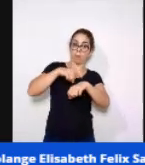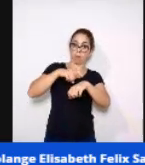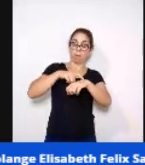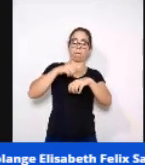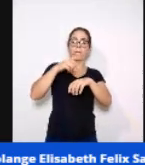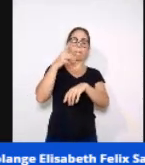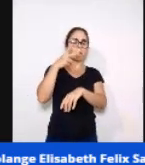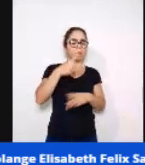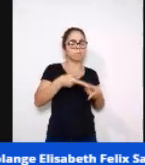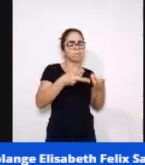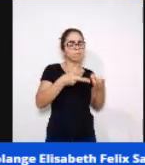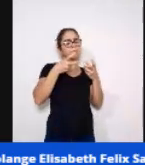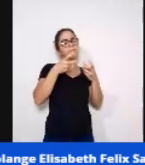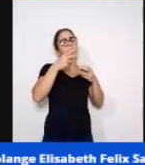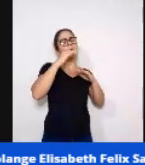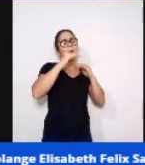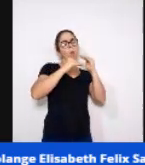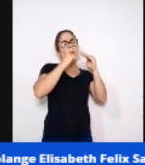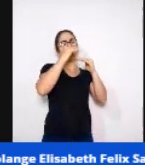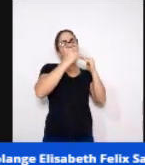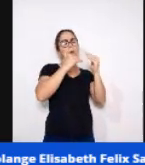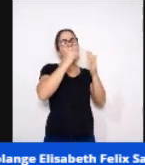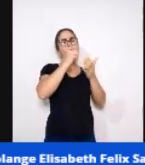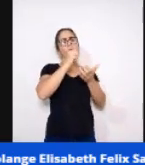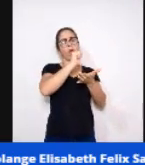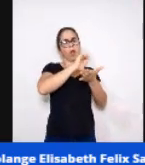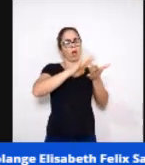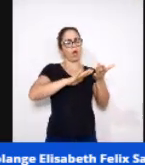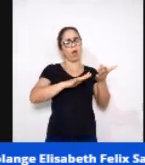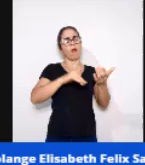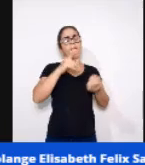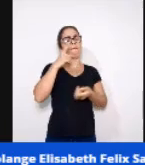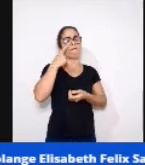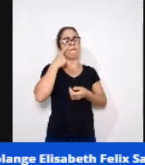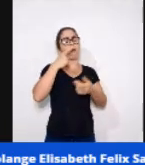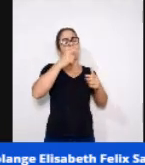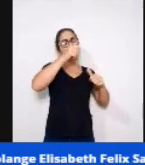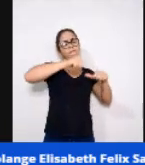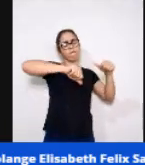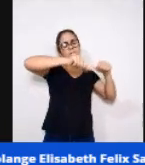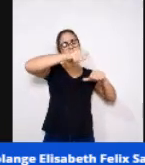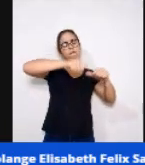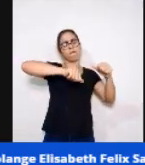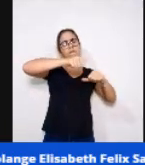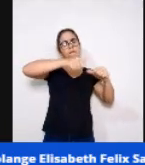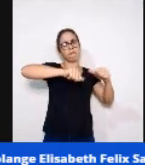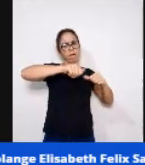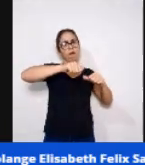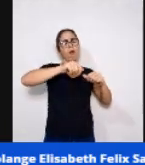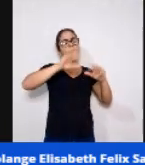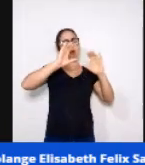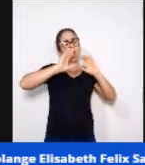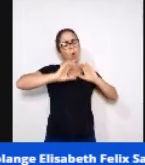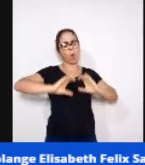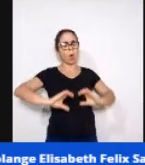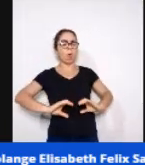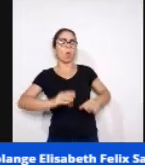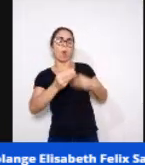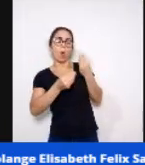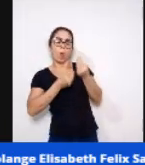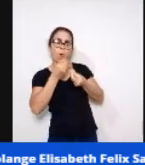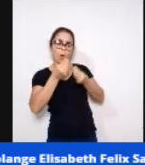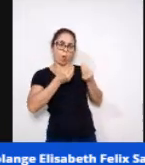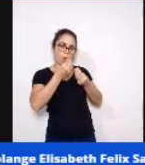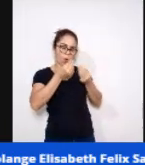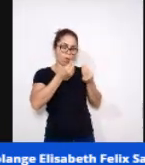atividade, você vai avaliar com maior precisão o comportamento que ele teve para resolver